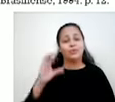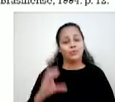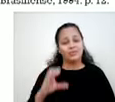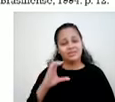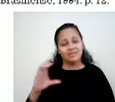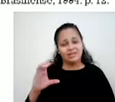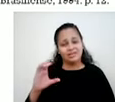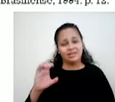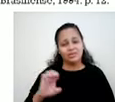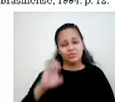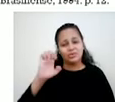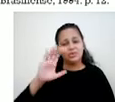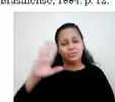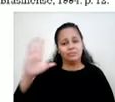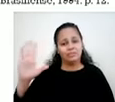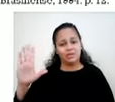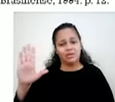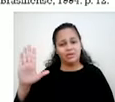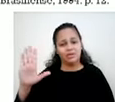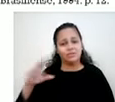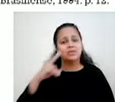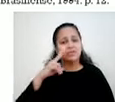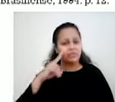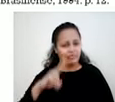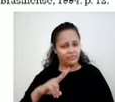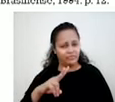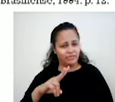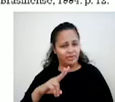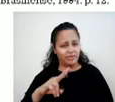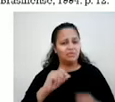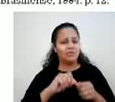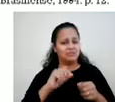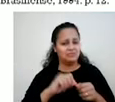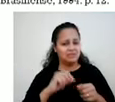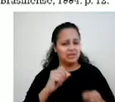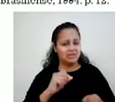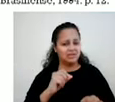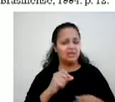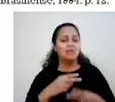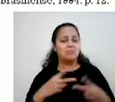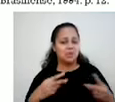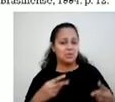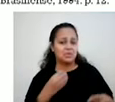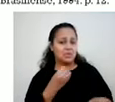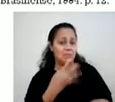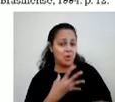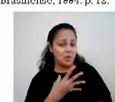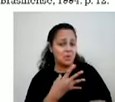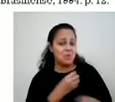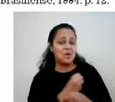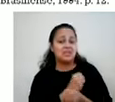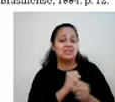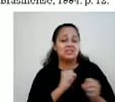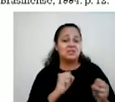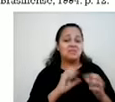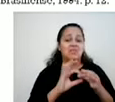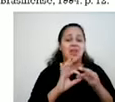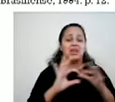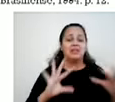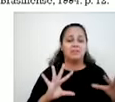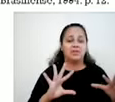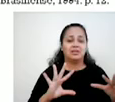cristãos europeus estavam enxergando que estavam fazendo algo heróico, né, salvando a sua terra